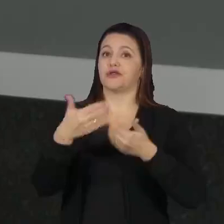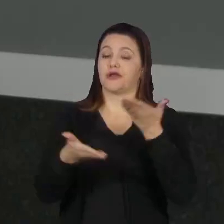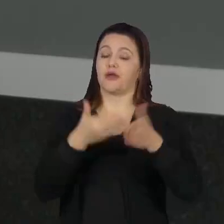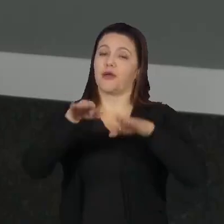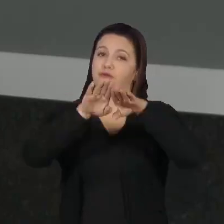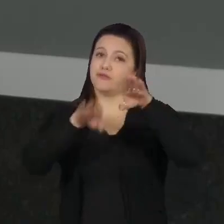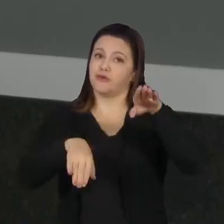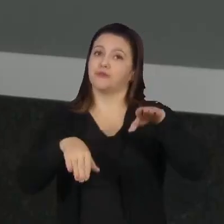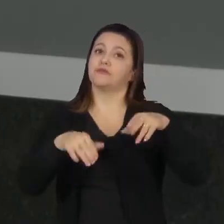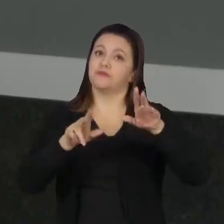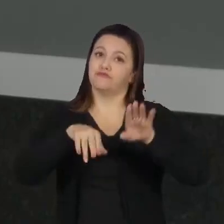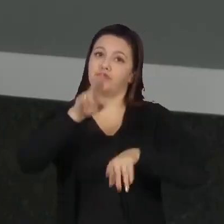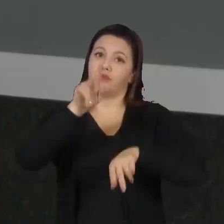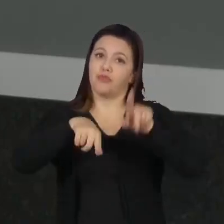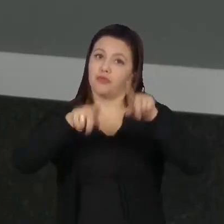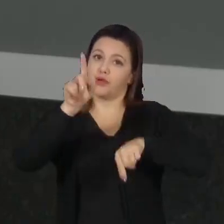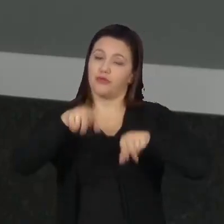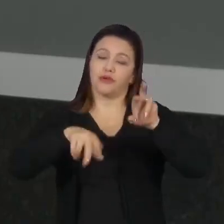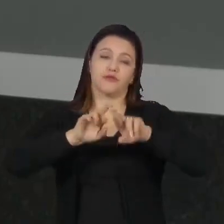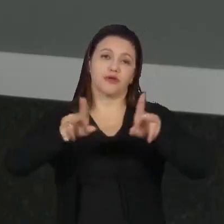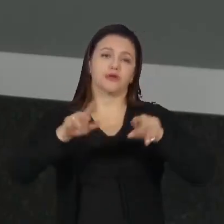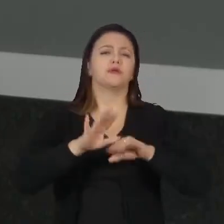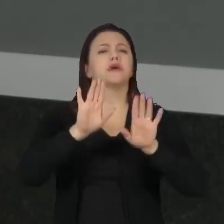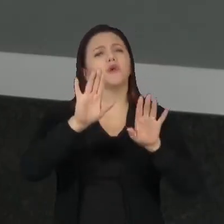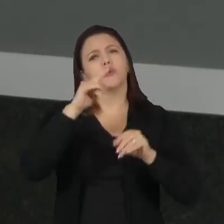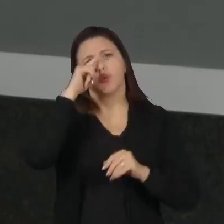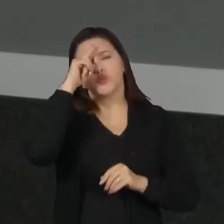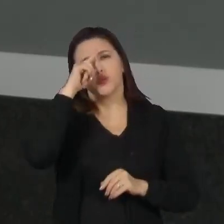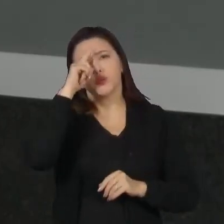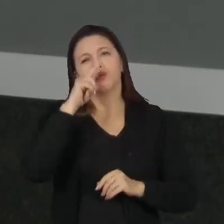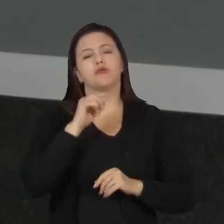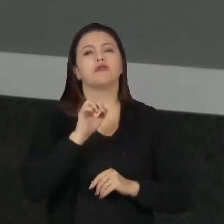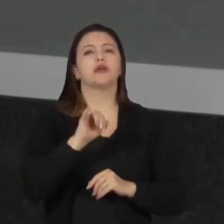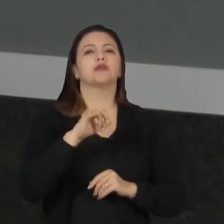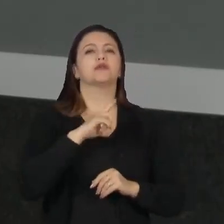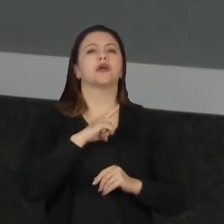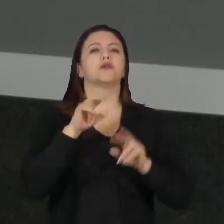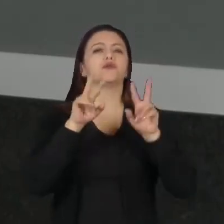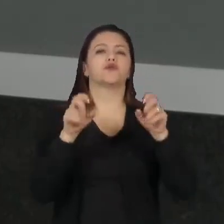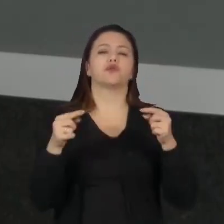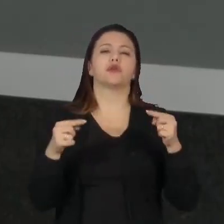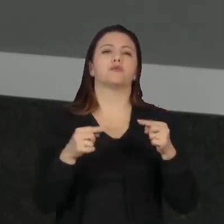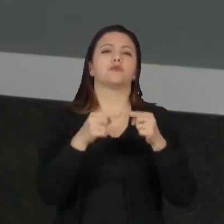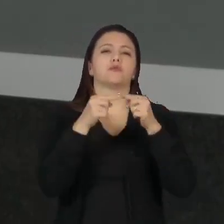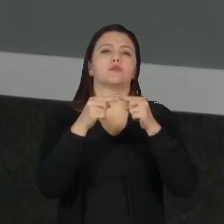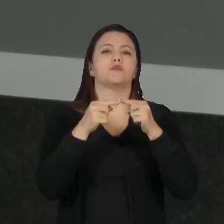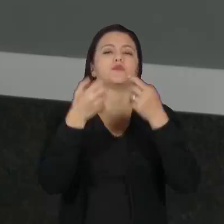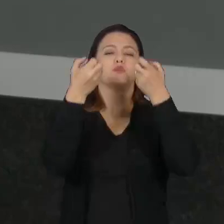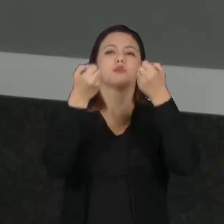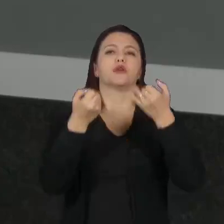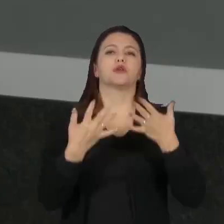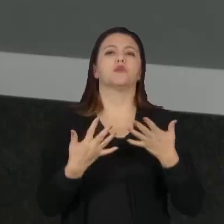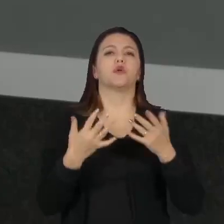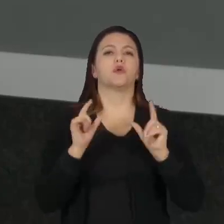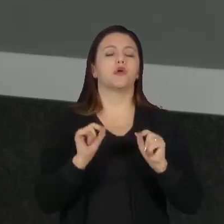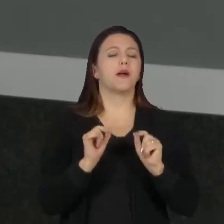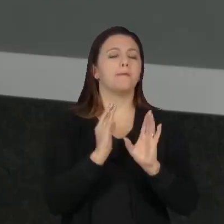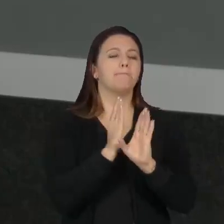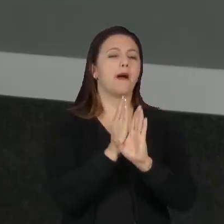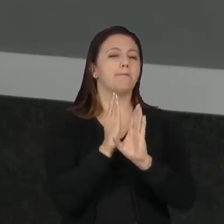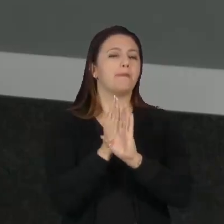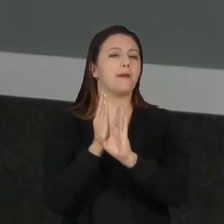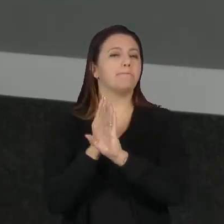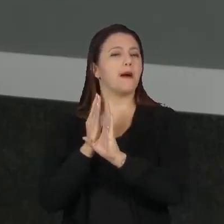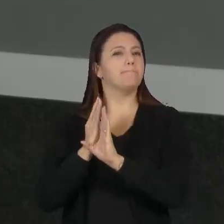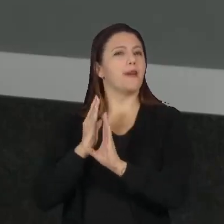assiste e, porventura, ficou em dúvida em relação ao que a gente comentou sobre, principalmente, os sinais de alerta. O